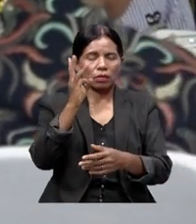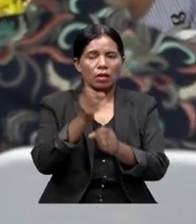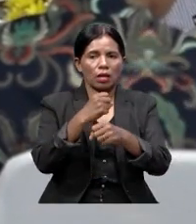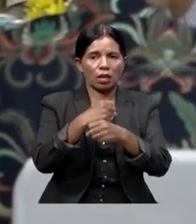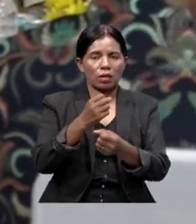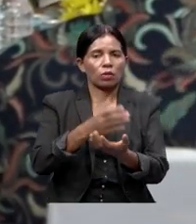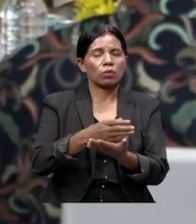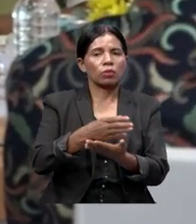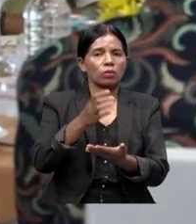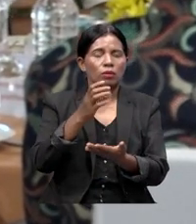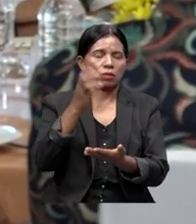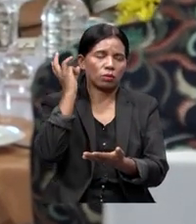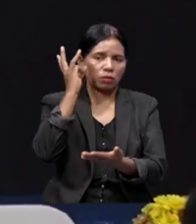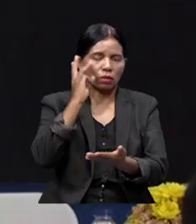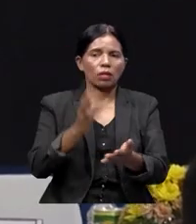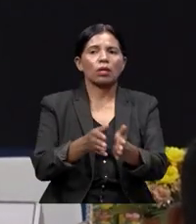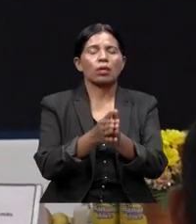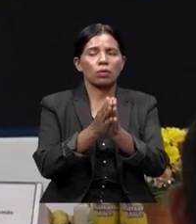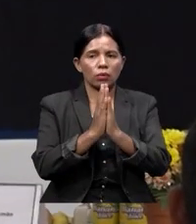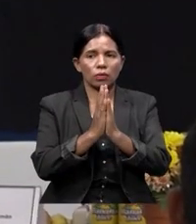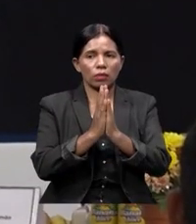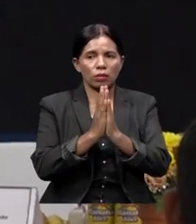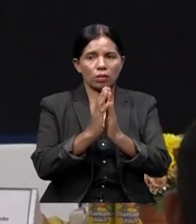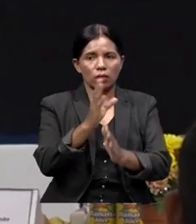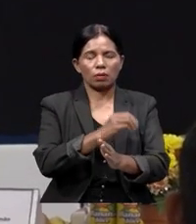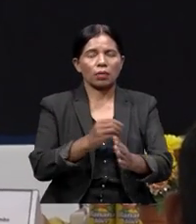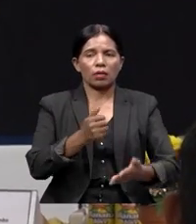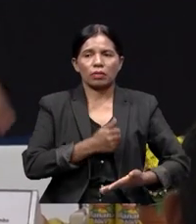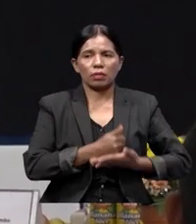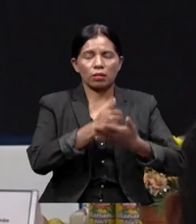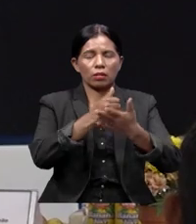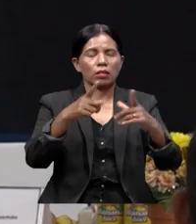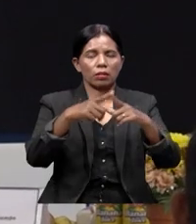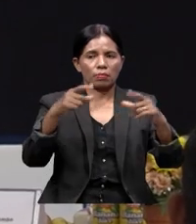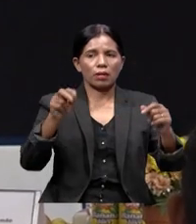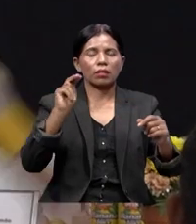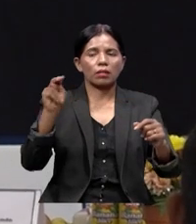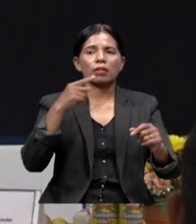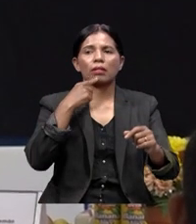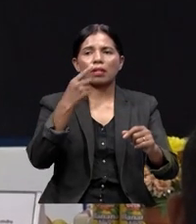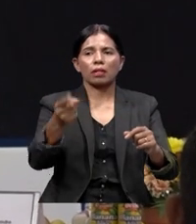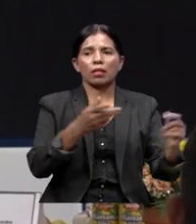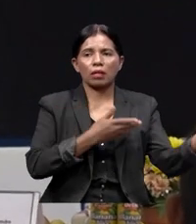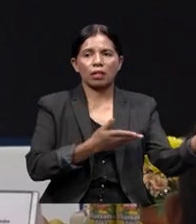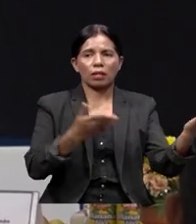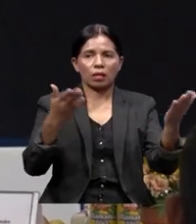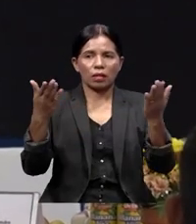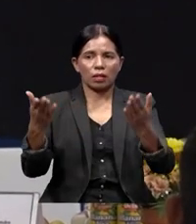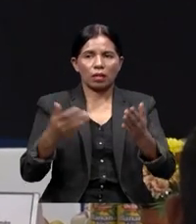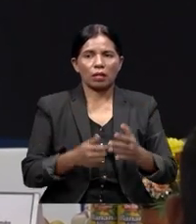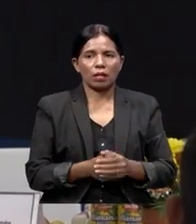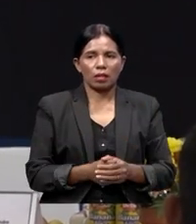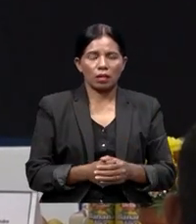ba, Russo ba, ia, Solidariedade ia Japão, ia, favorita, e me